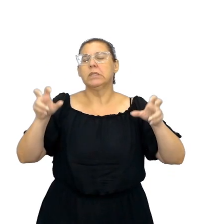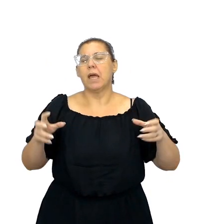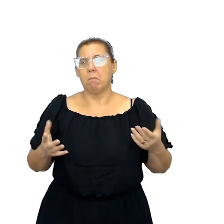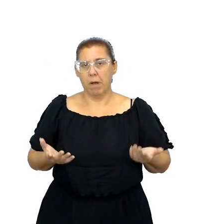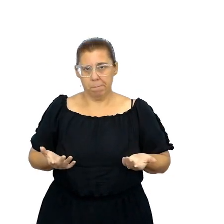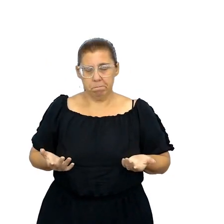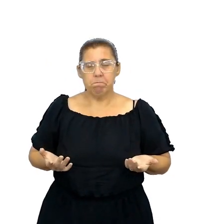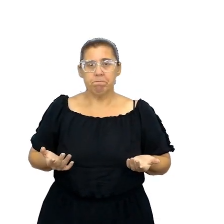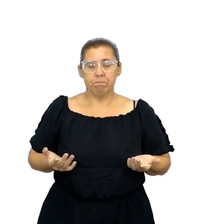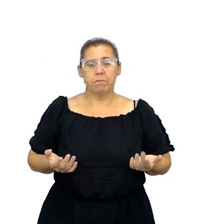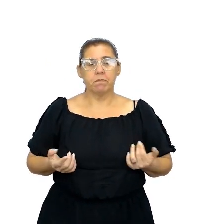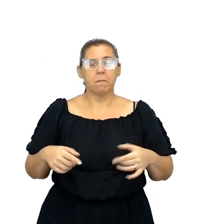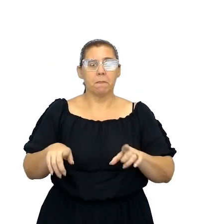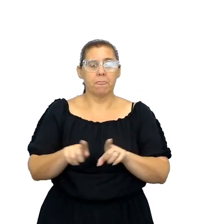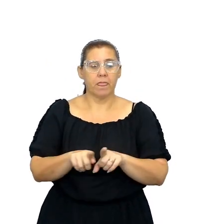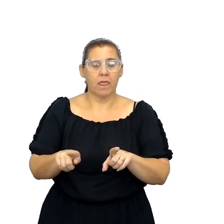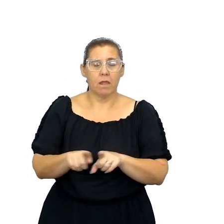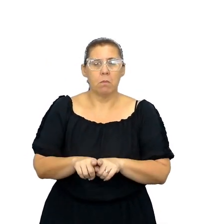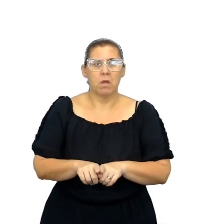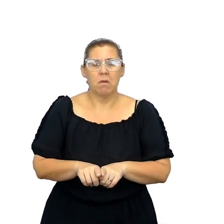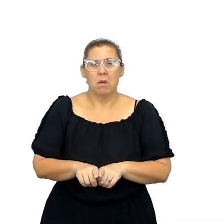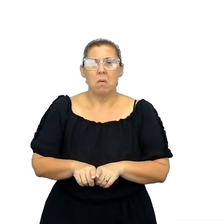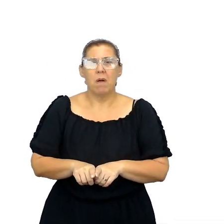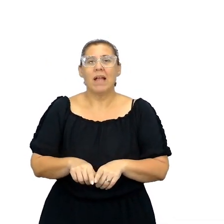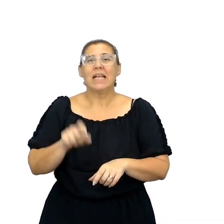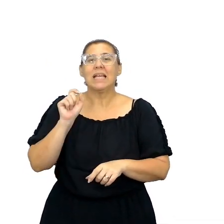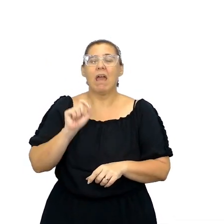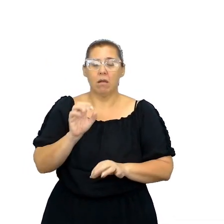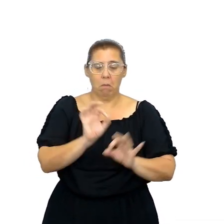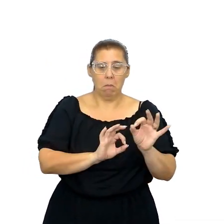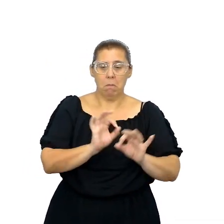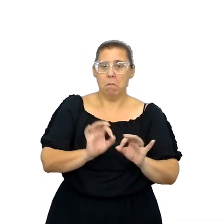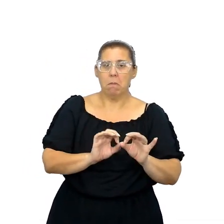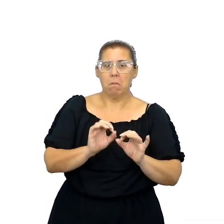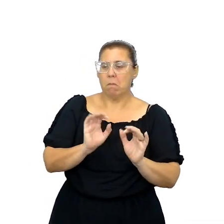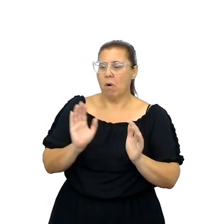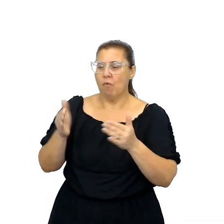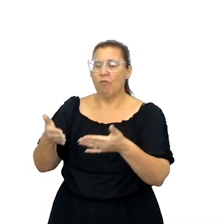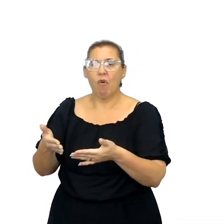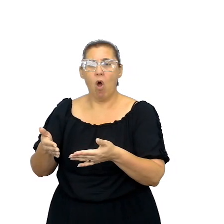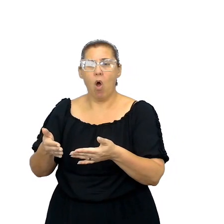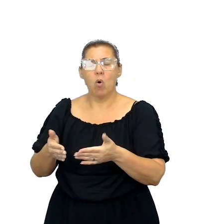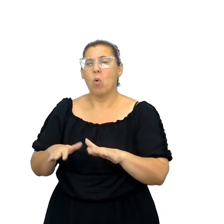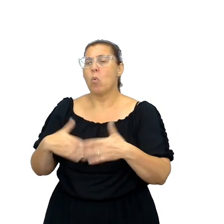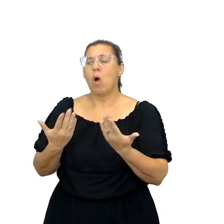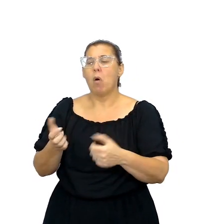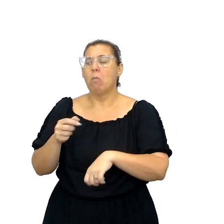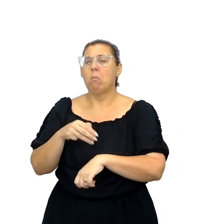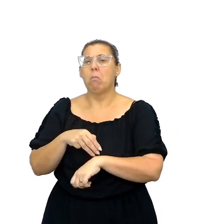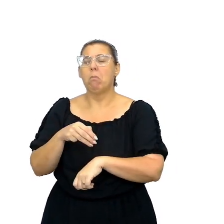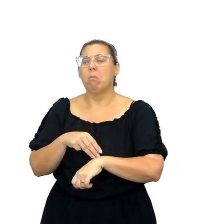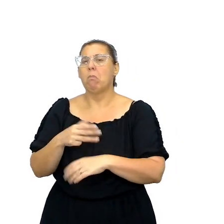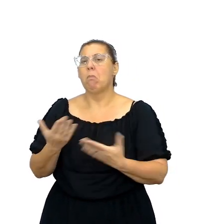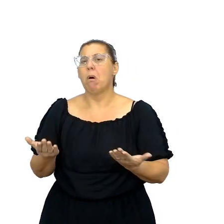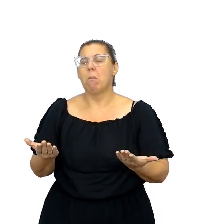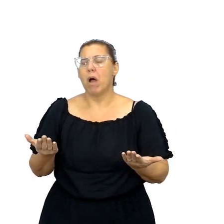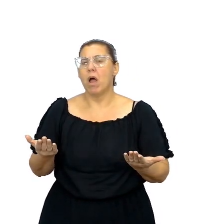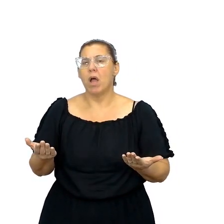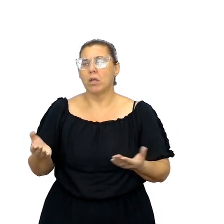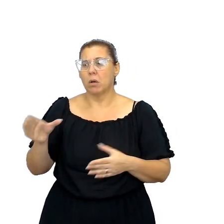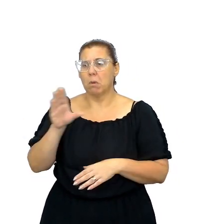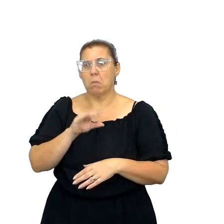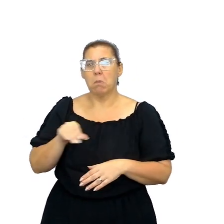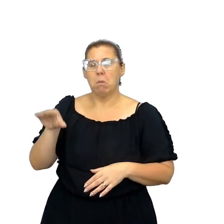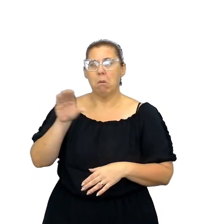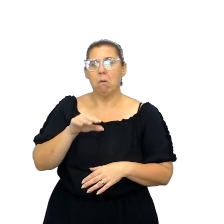tema, e também para quem é dirigido esse tema, né? Então, sempre pensando em que momento da fala, nesse